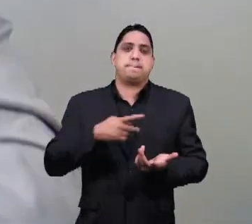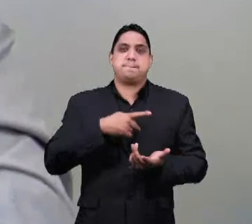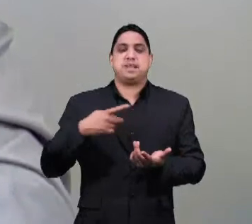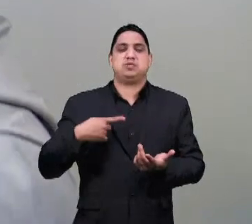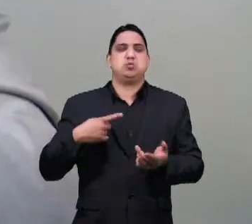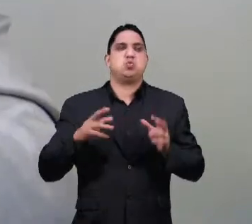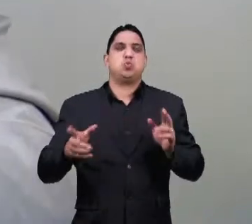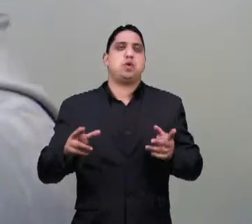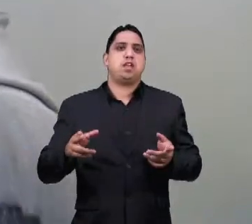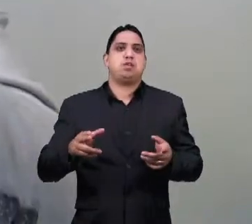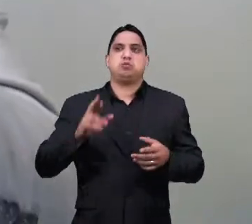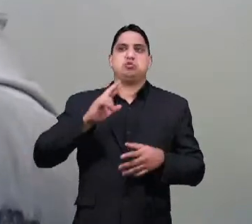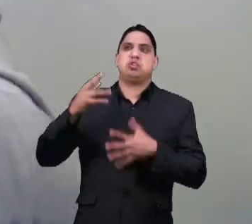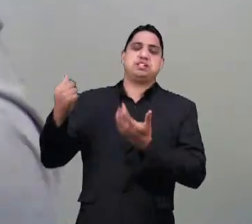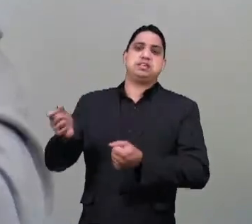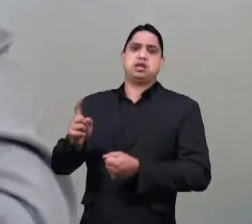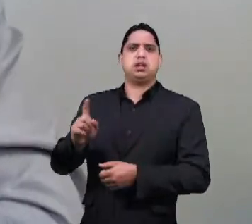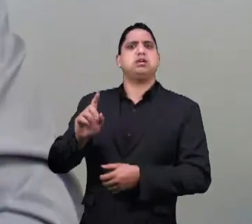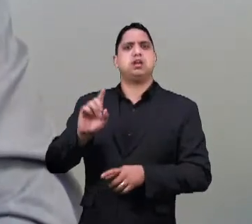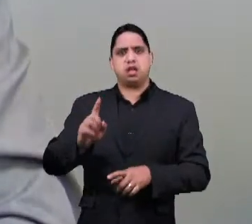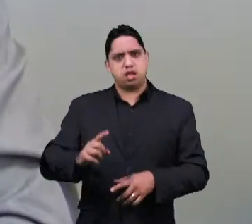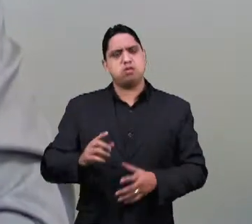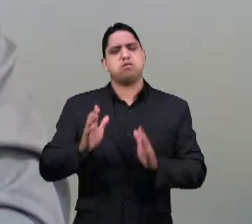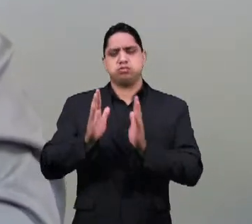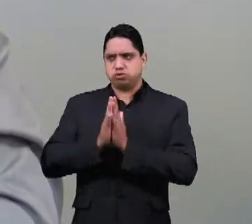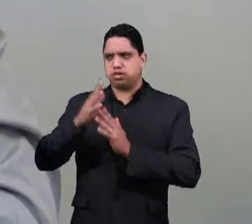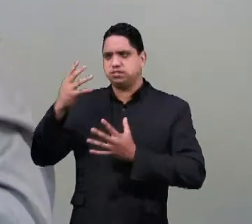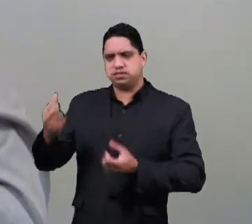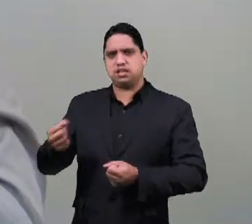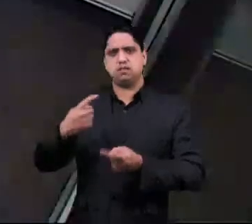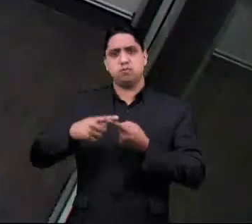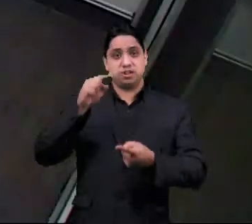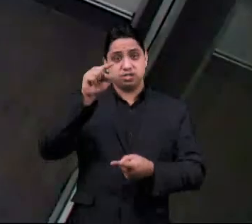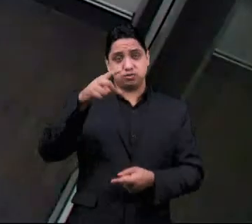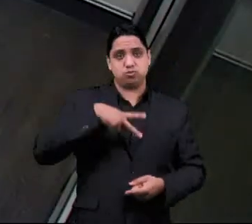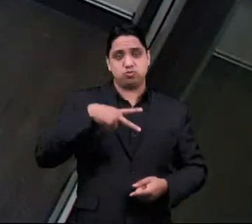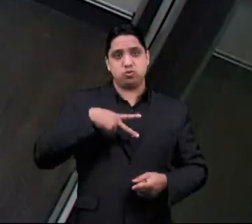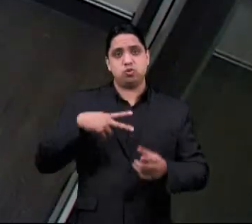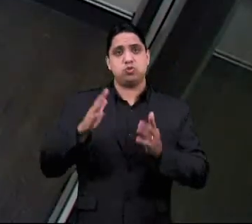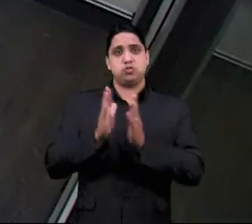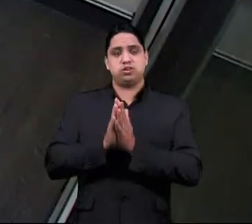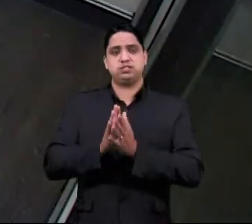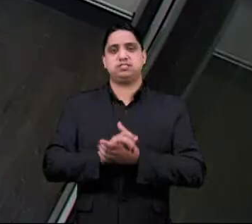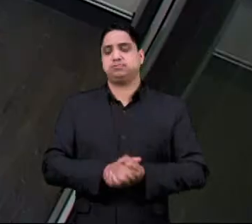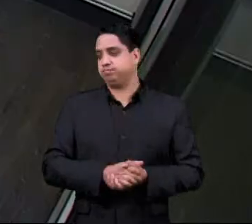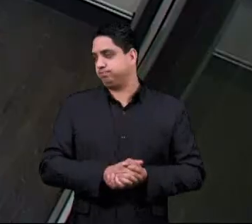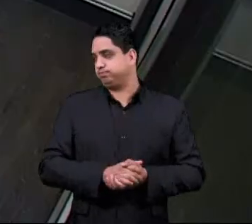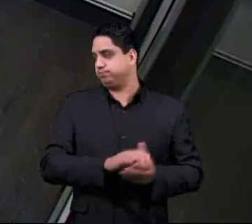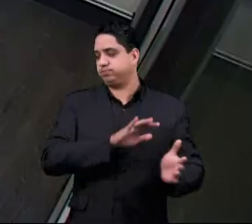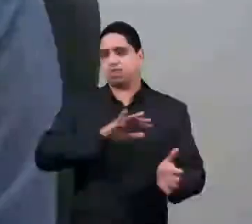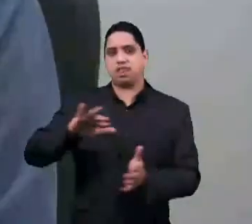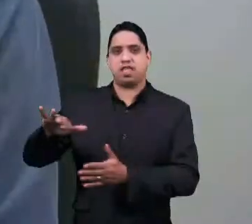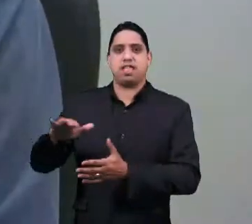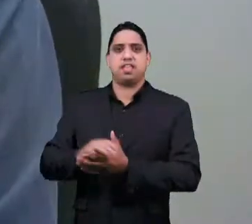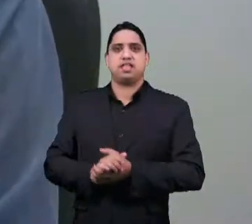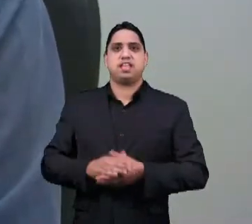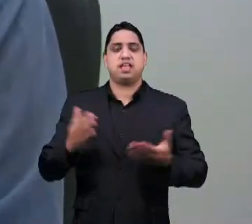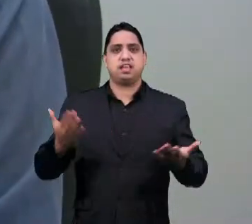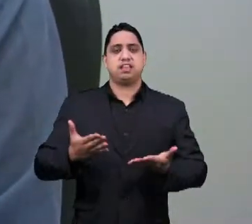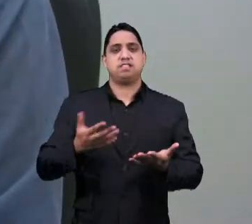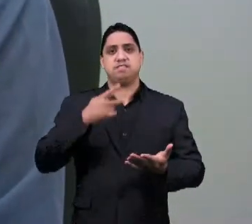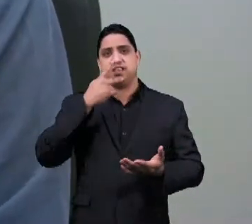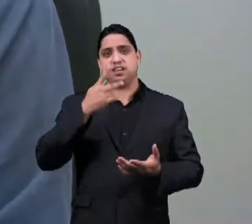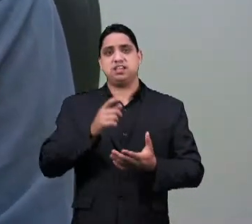Senhor vai ouvir, porque o Senhor está ouvindo também a sua oração. Amém? Amém. E só para deixar frisado aqui